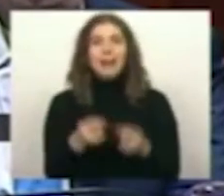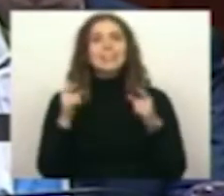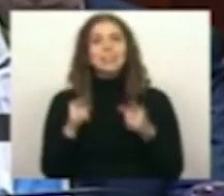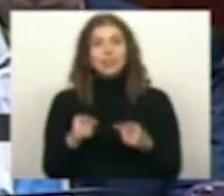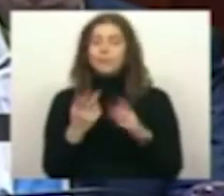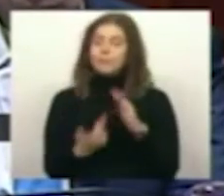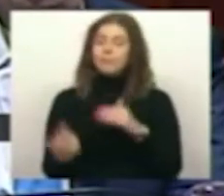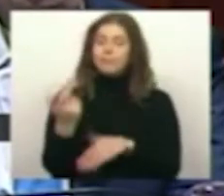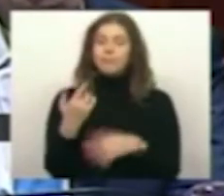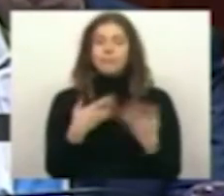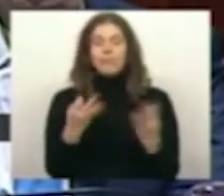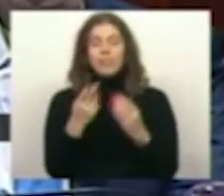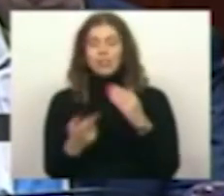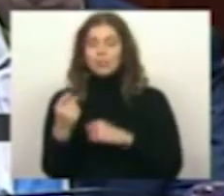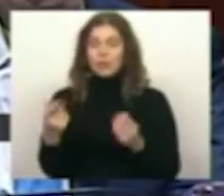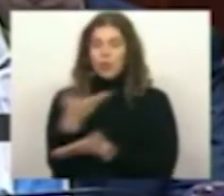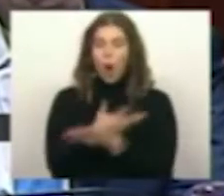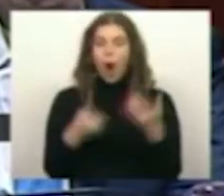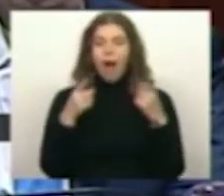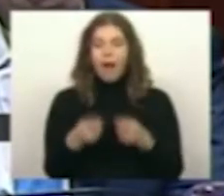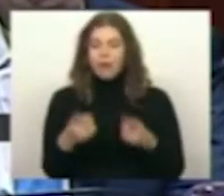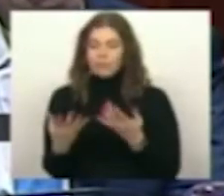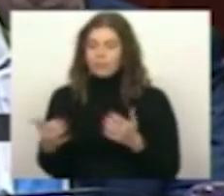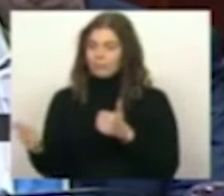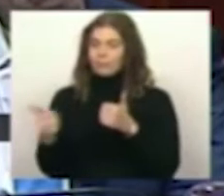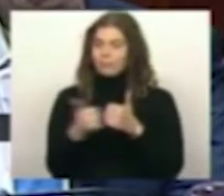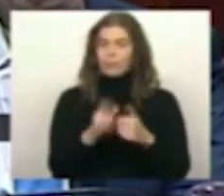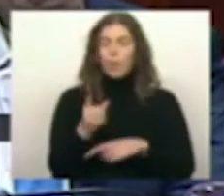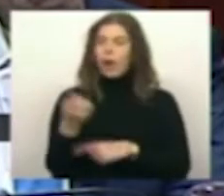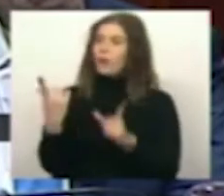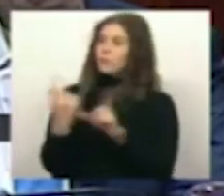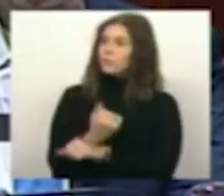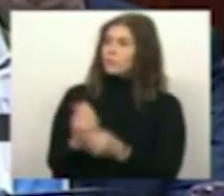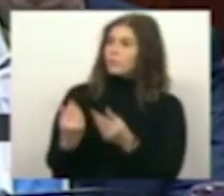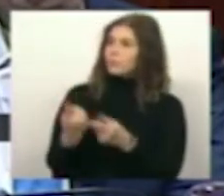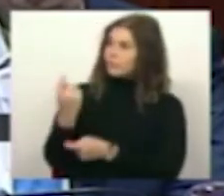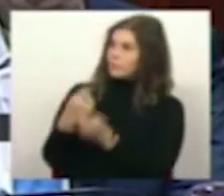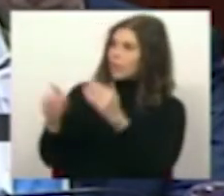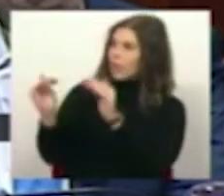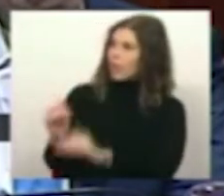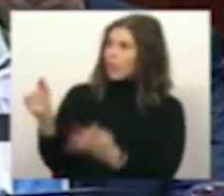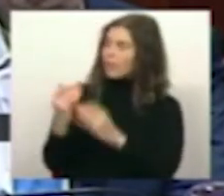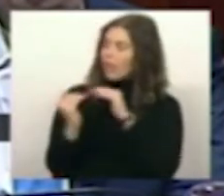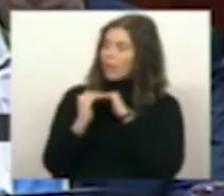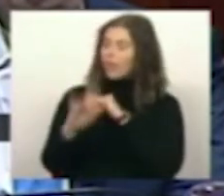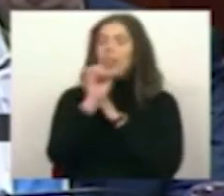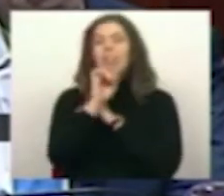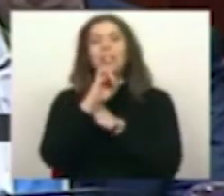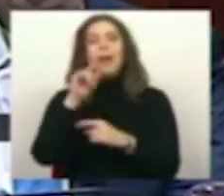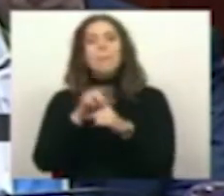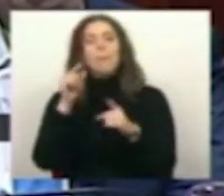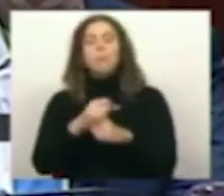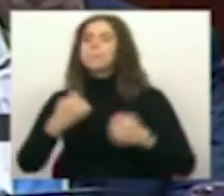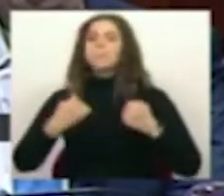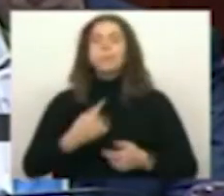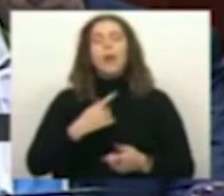este crescimento económico, a par de ser sustentado nas exportações, continua a ser sustentado